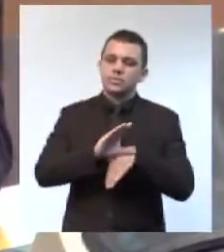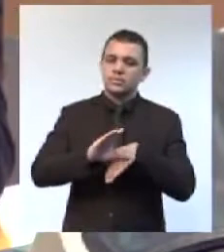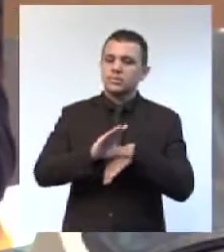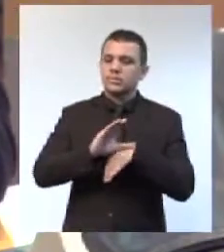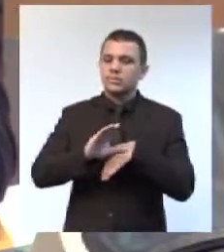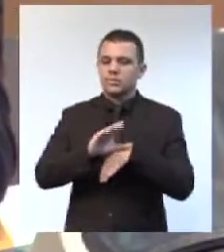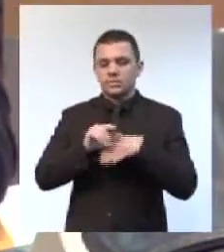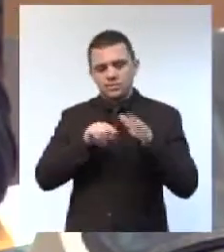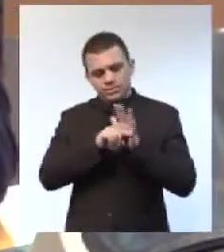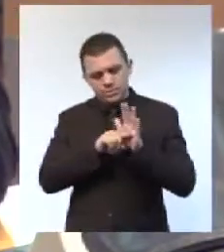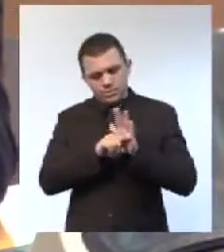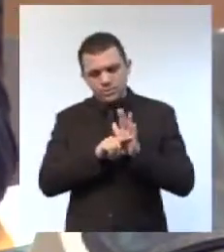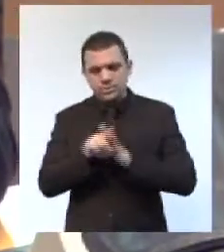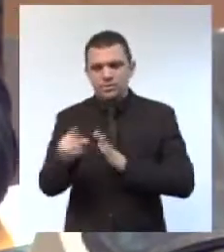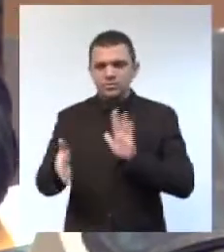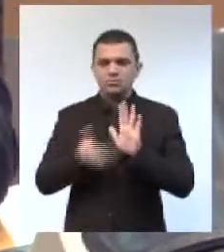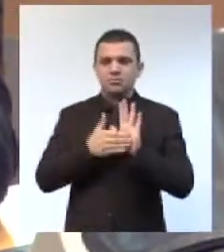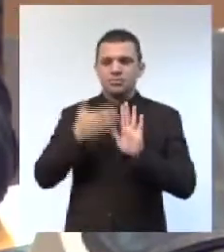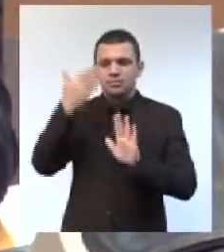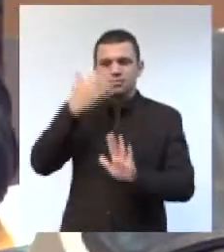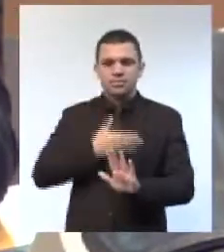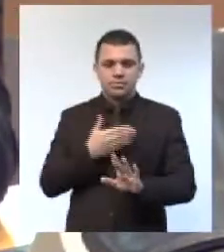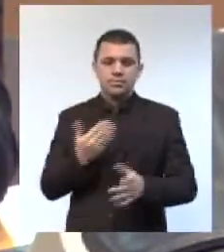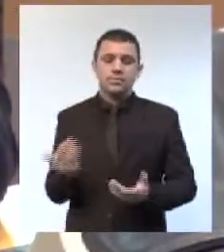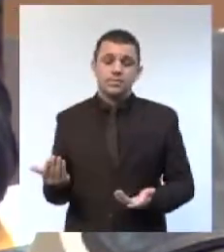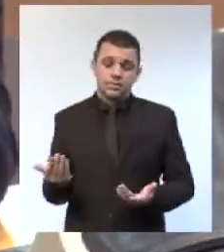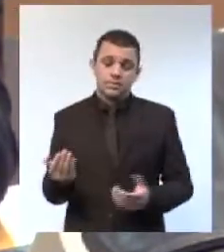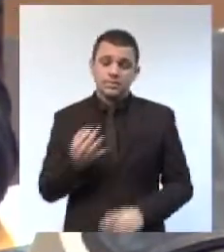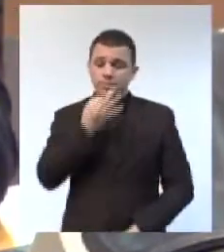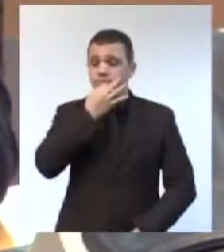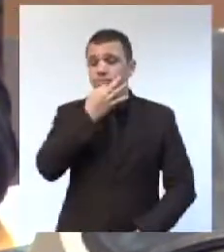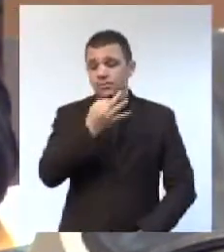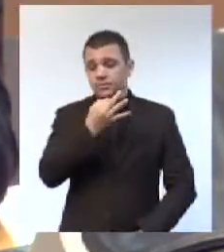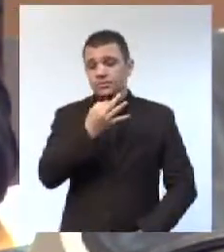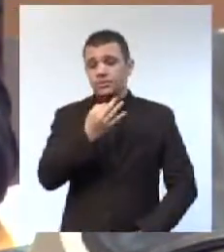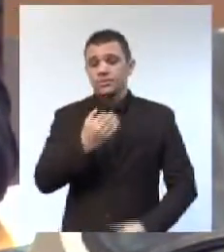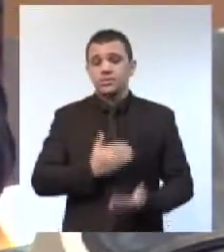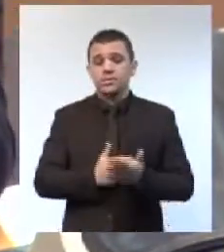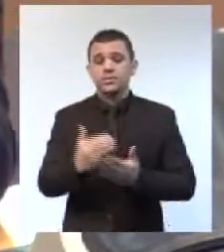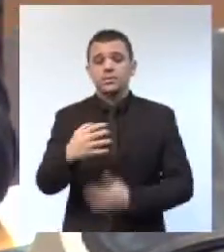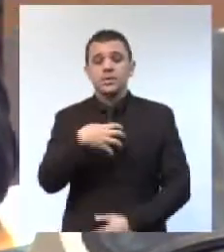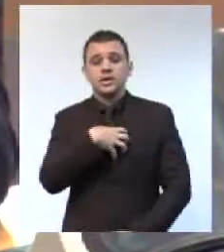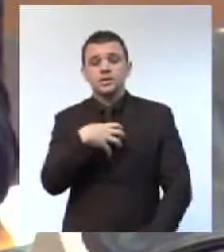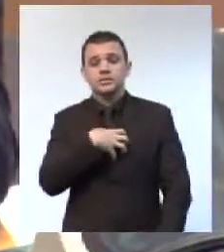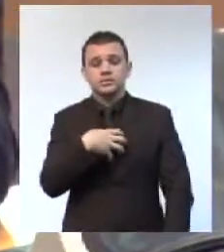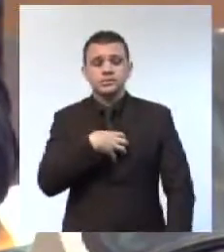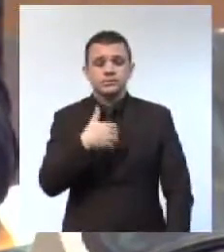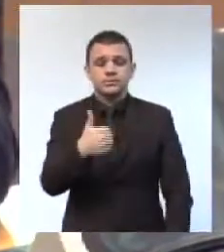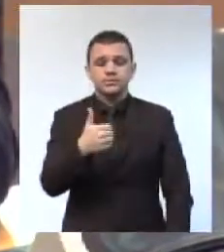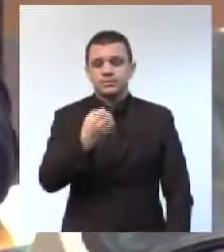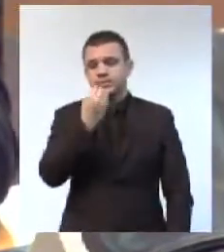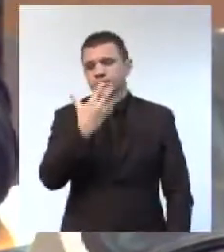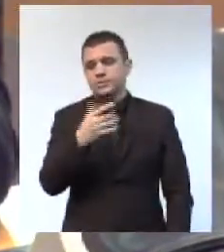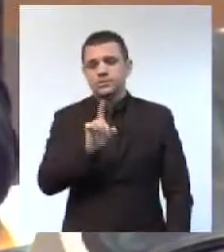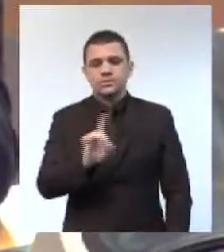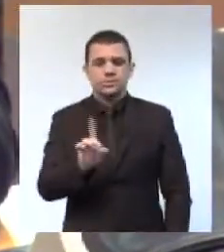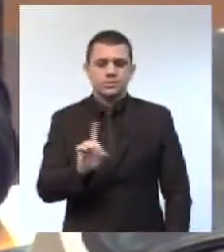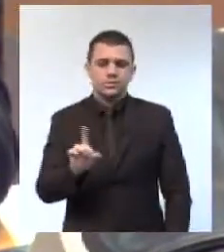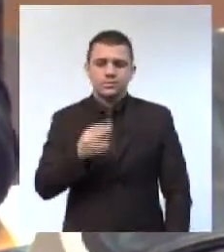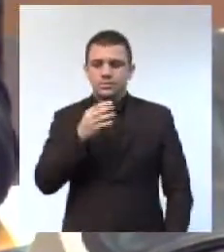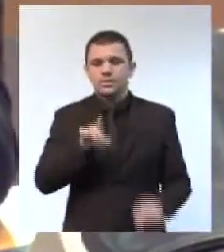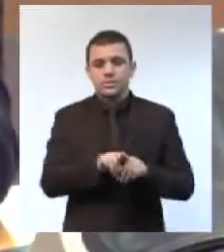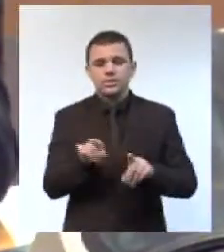confirmasse. Então, eu acho que começa a transparecer um sentimento que não é bom e uma imagem que não é positiva para o deputado Zé